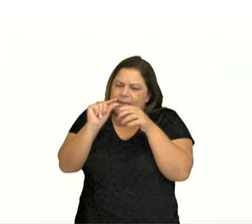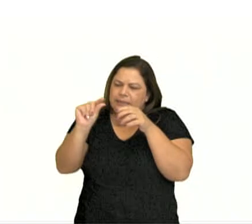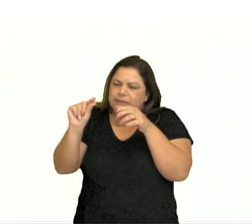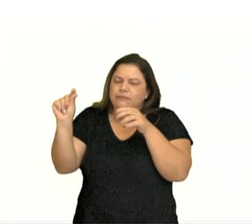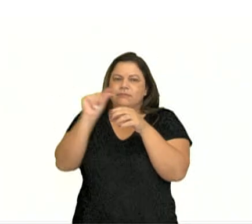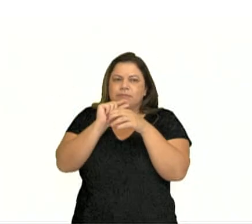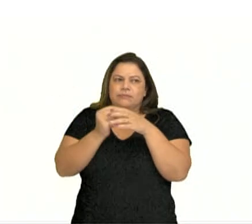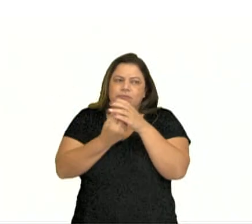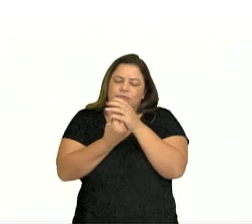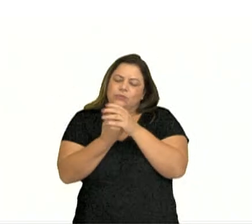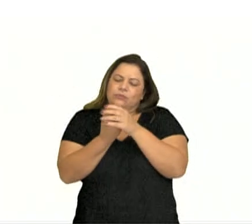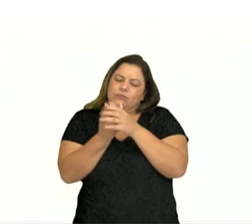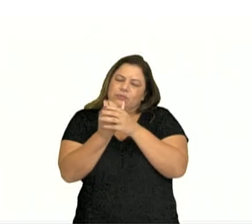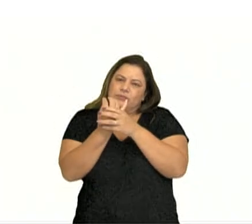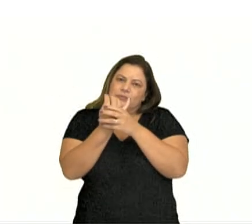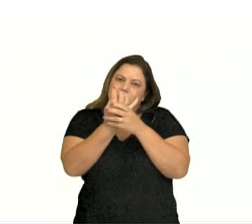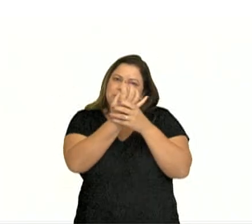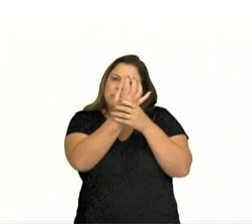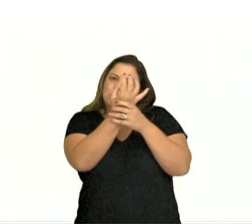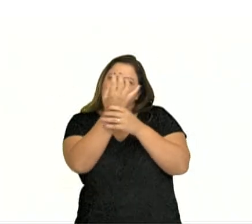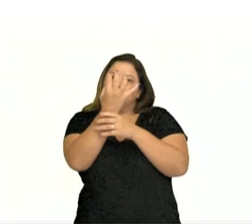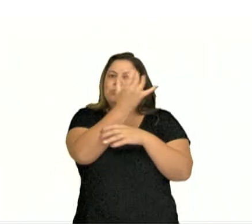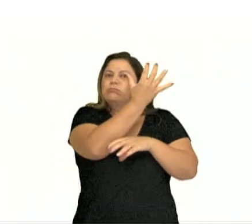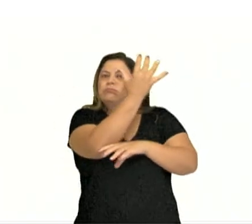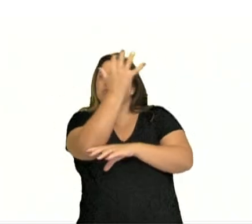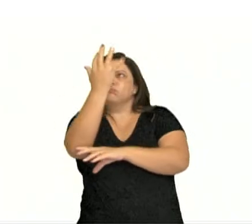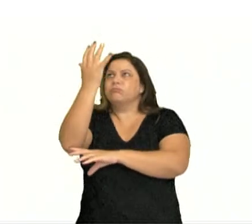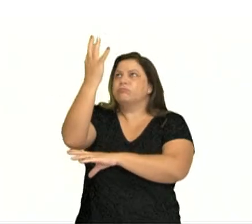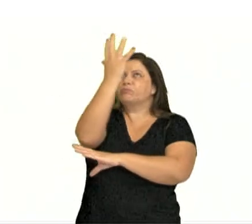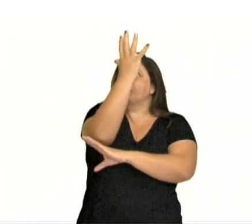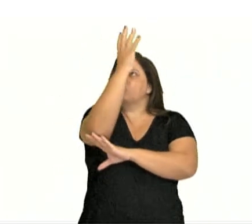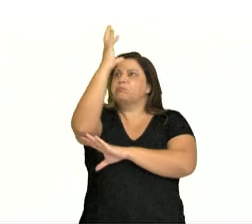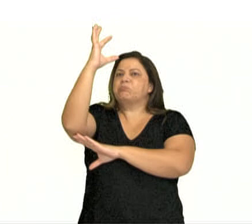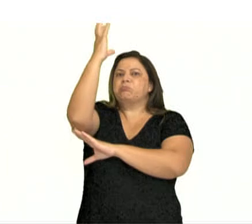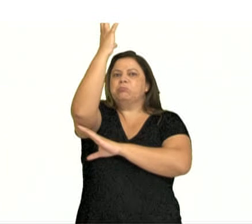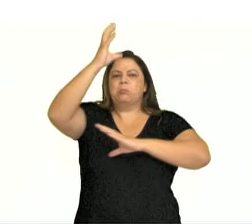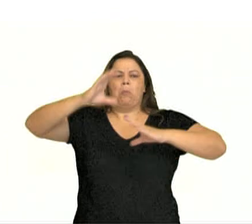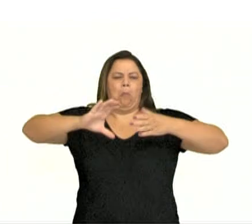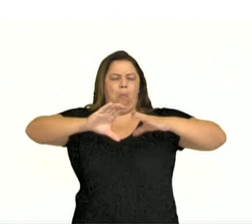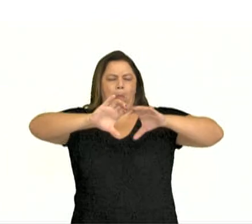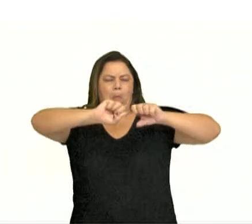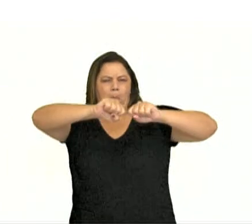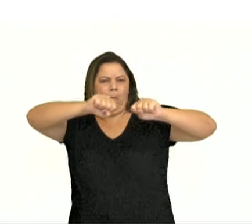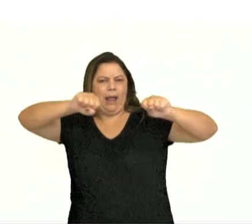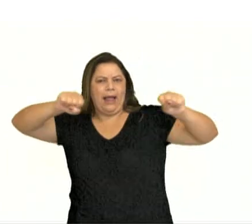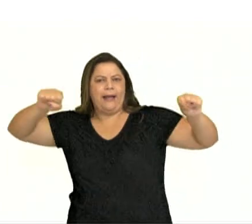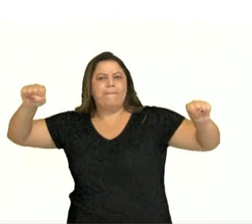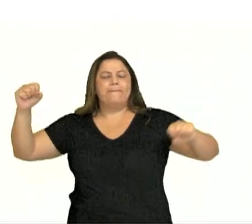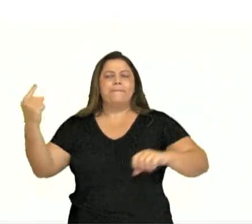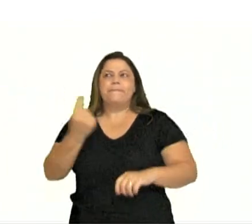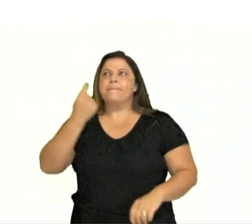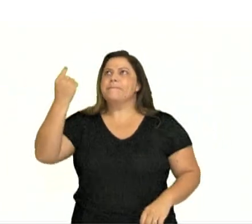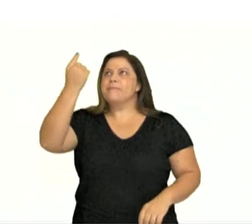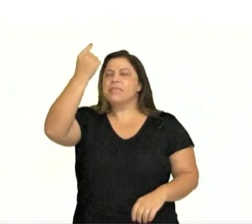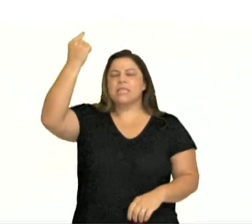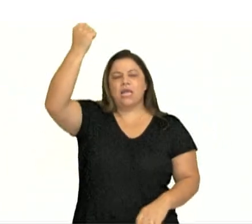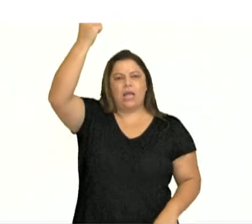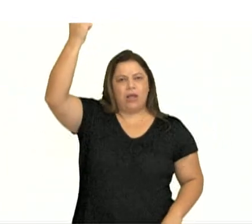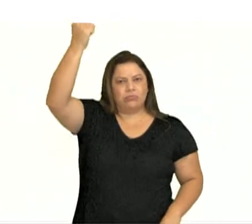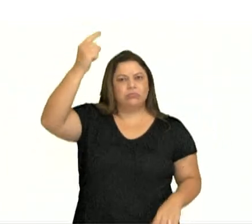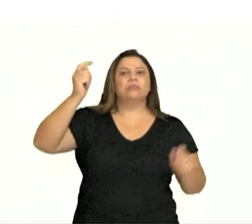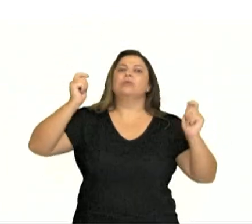altura, percebam que existem árvores que chegam a grande porte, metros de altura. Então nós precisamos de estruturas